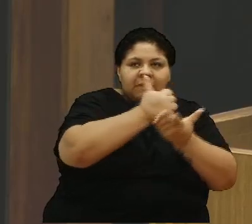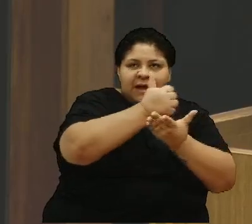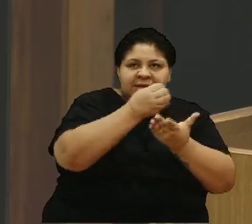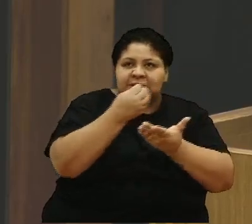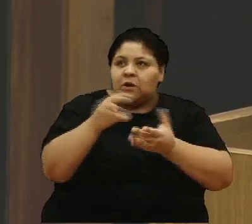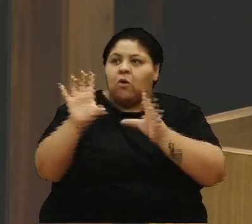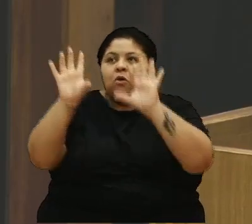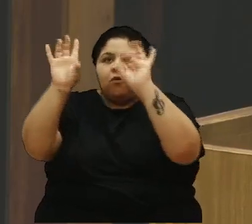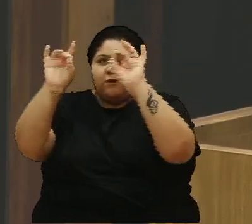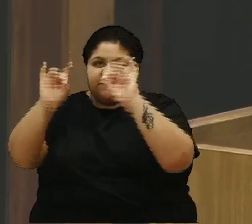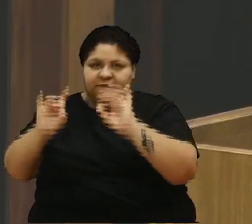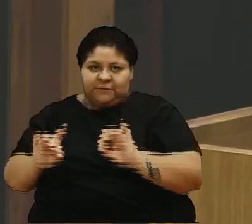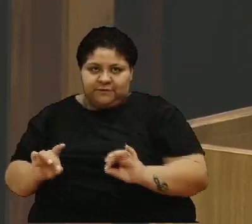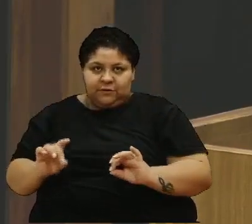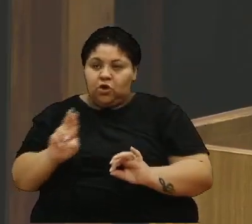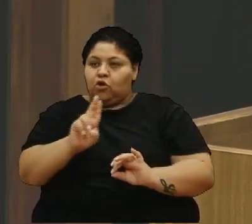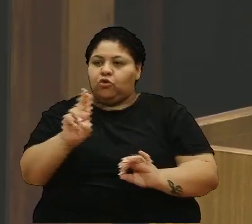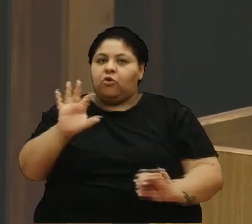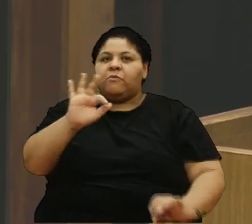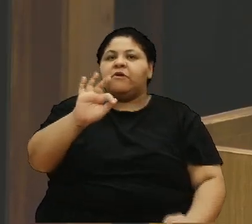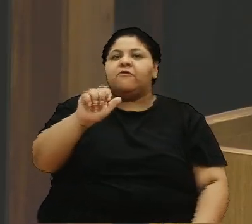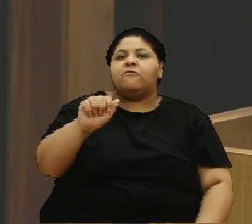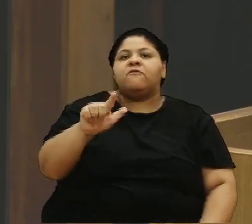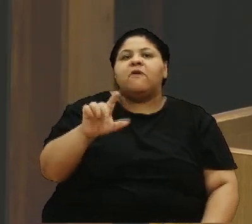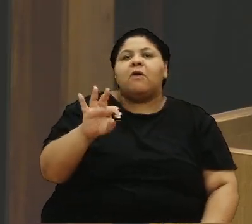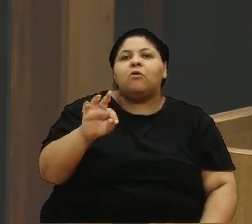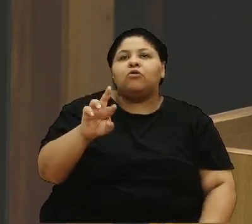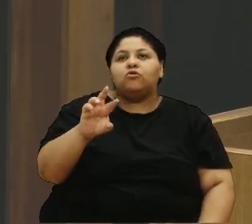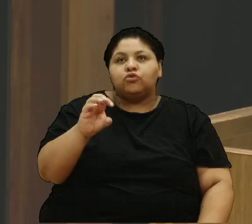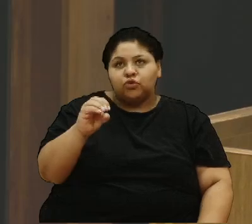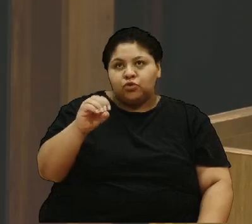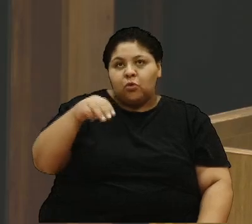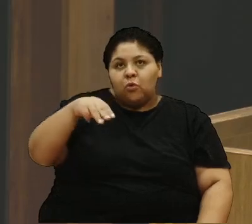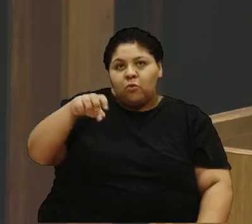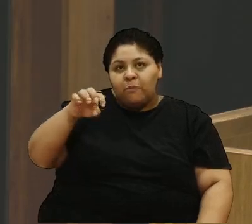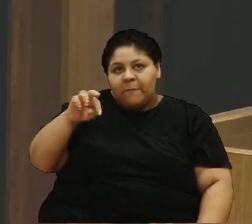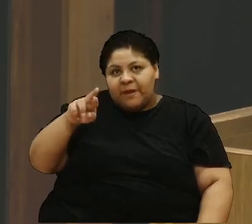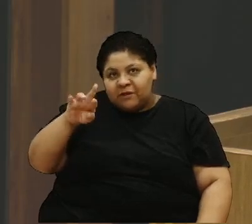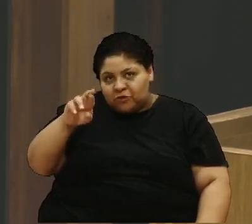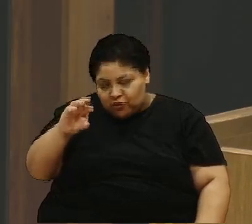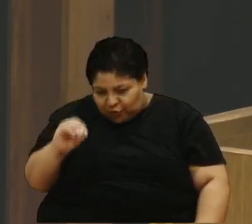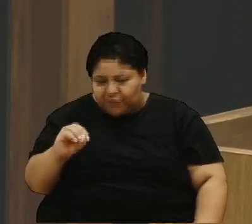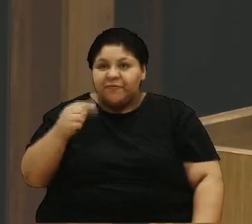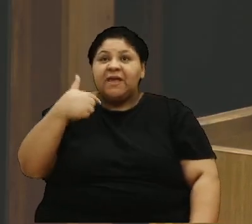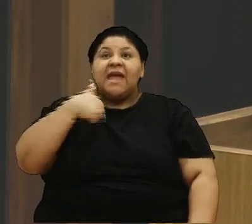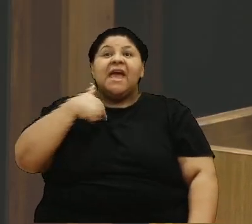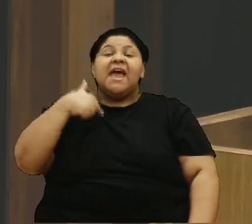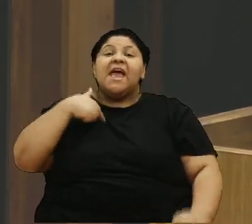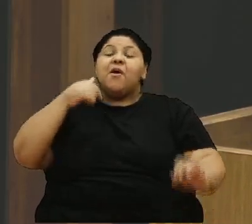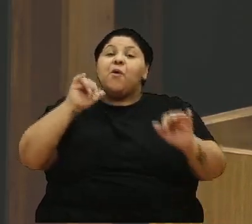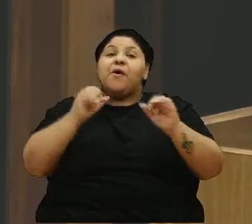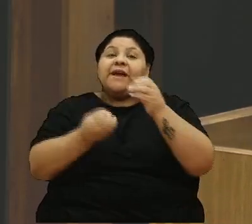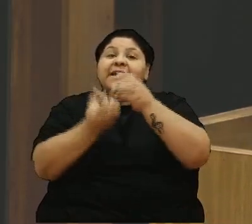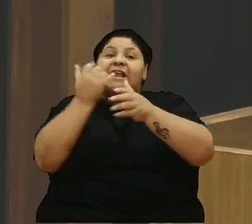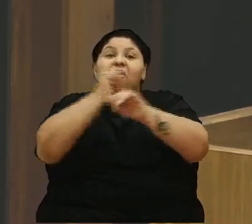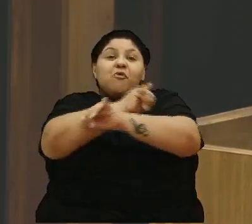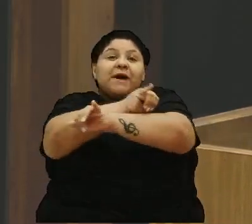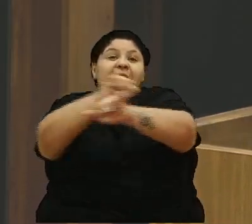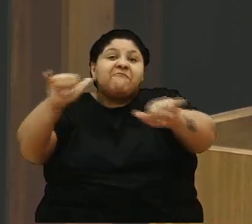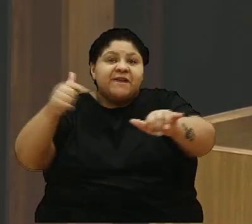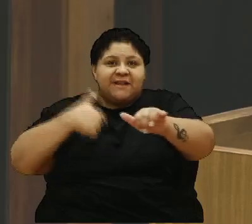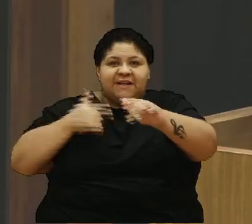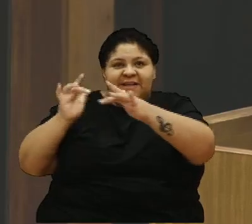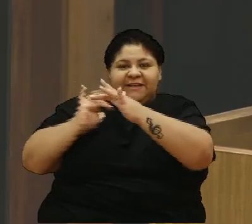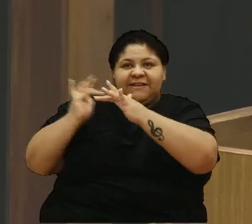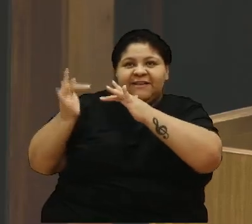especializadas, faltômetro. Então, eu upei nas minhas redes uma campanha do faltômetro, mas do faltômetro